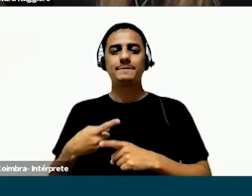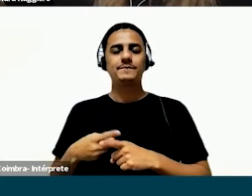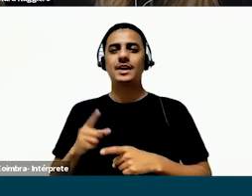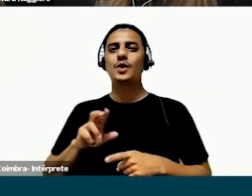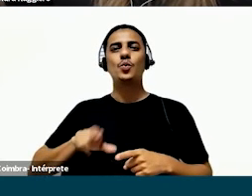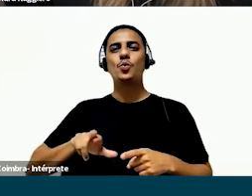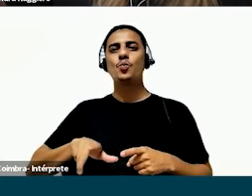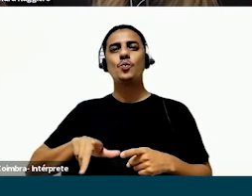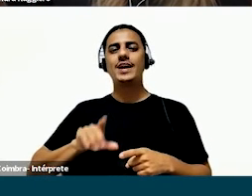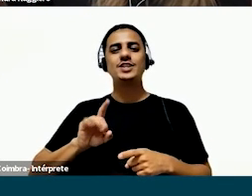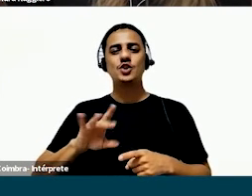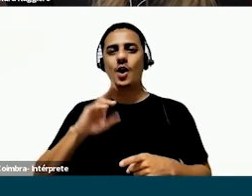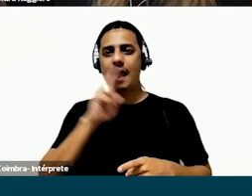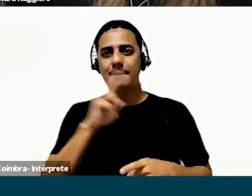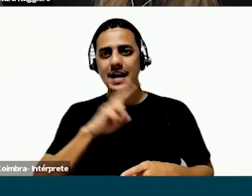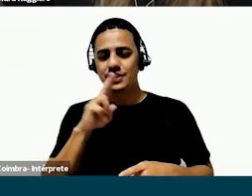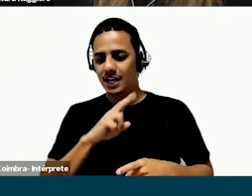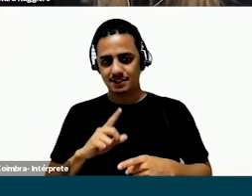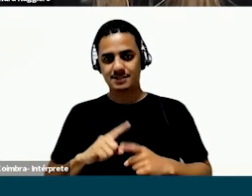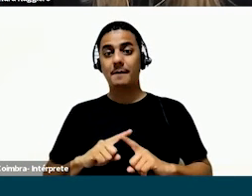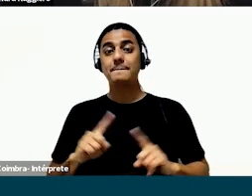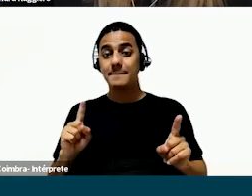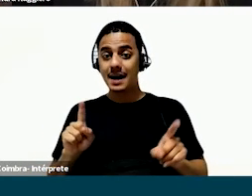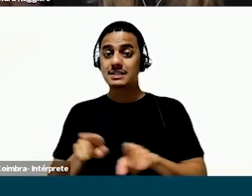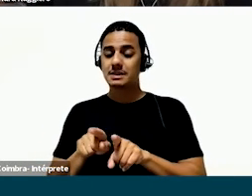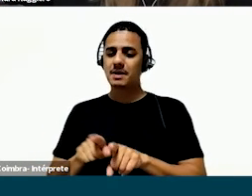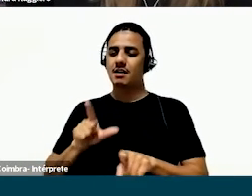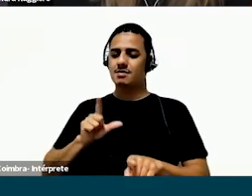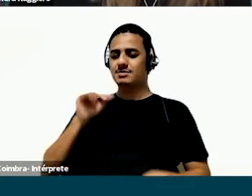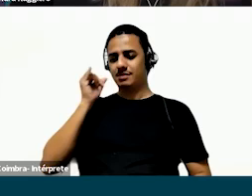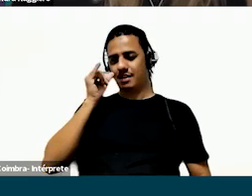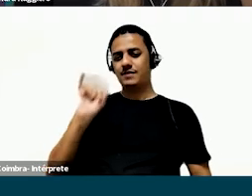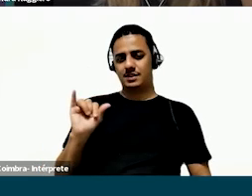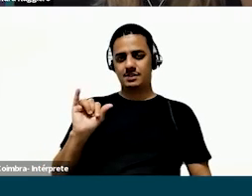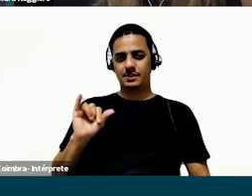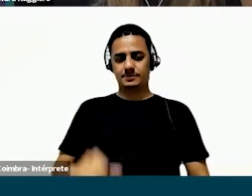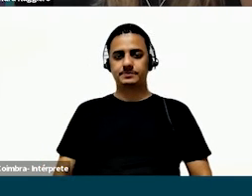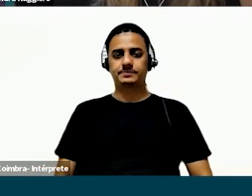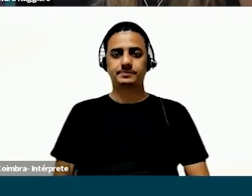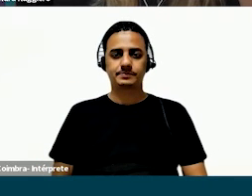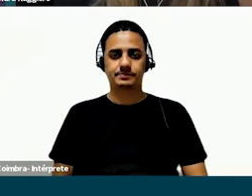estava mais tratando apenas de emergência, mas também de forma preventiva.